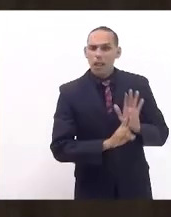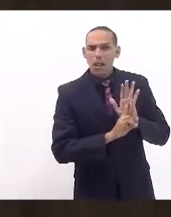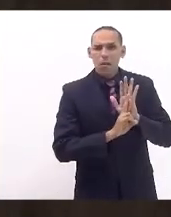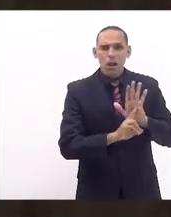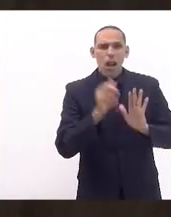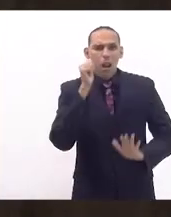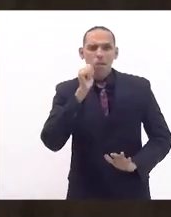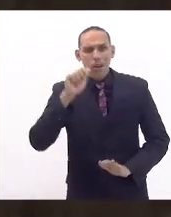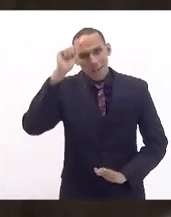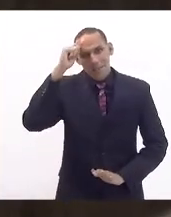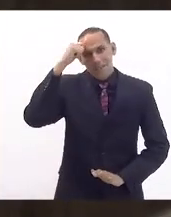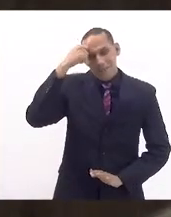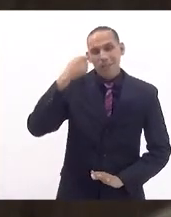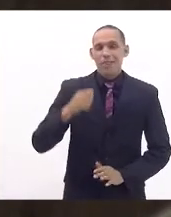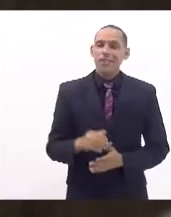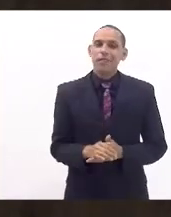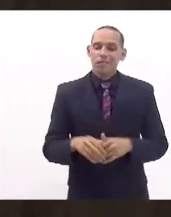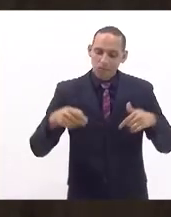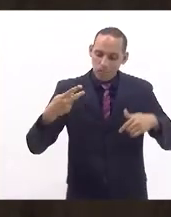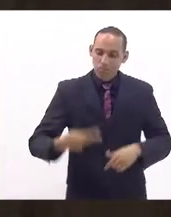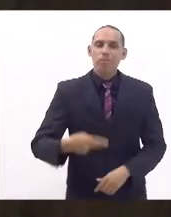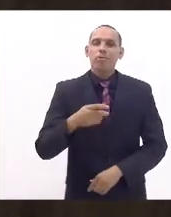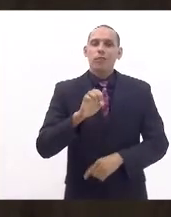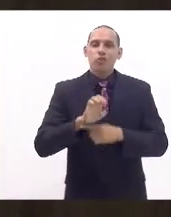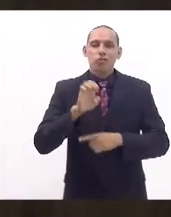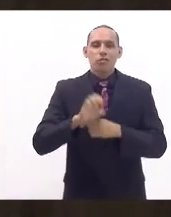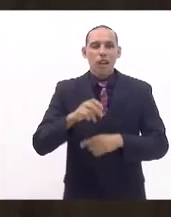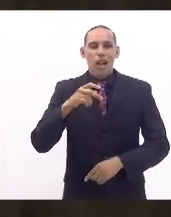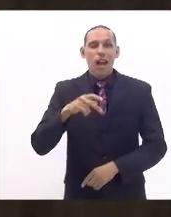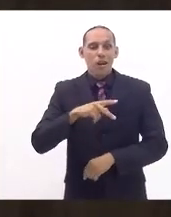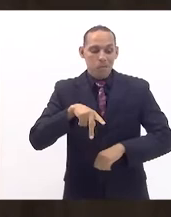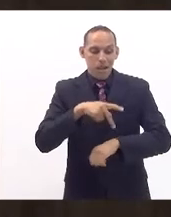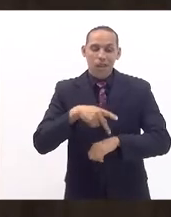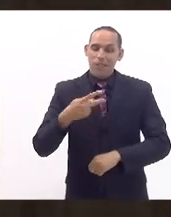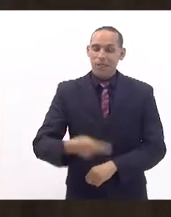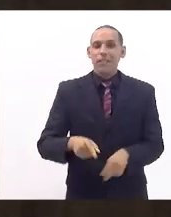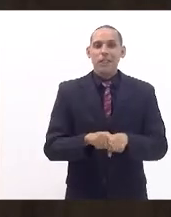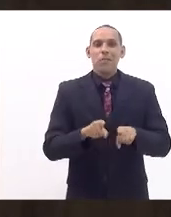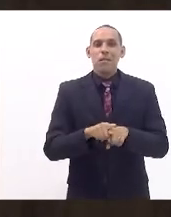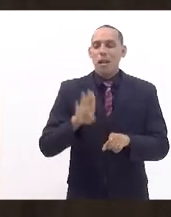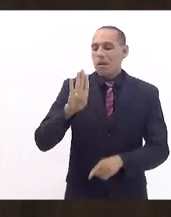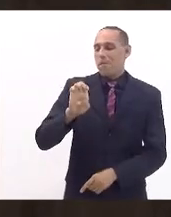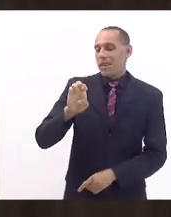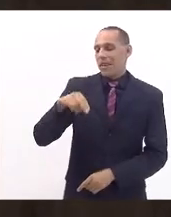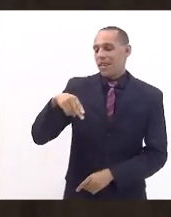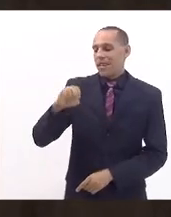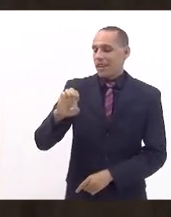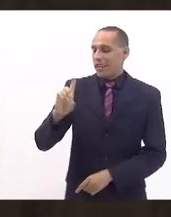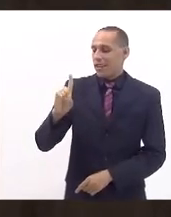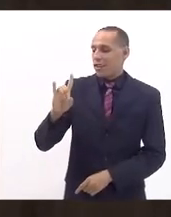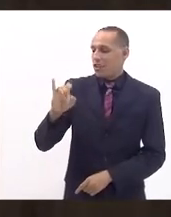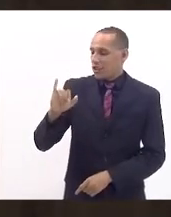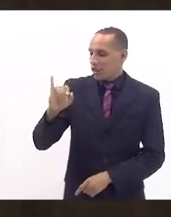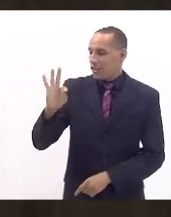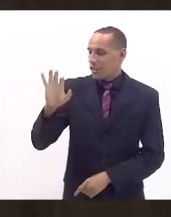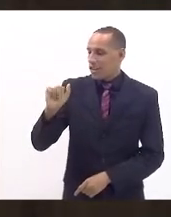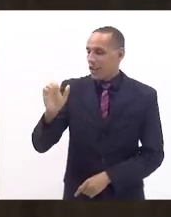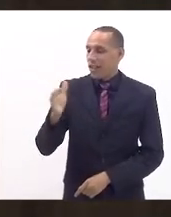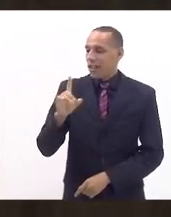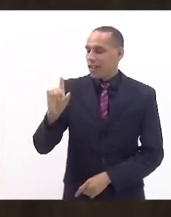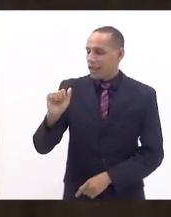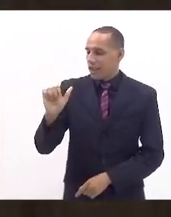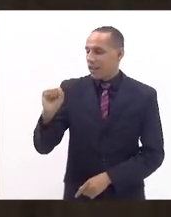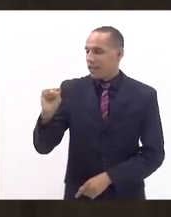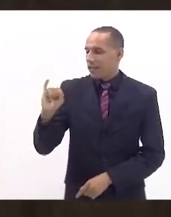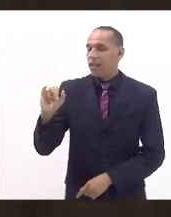mulheres negras deste Estado e deste país. A trajetória da Bené, Benedita da Silva, sintetiza com